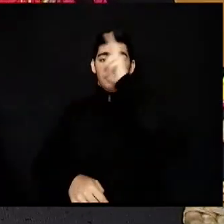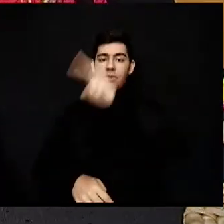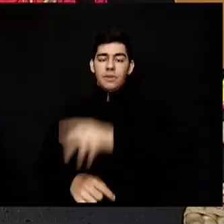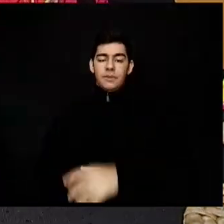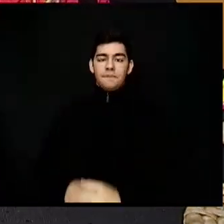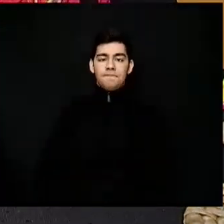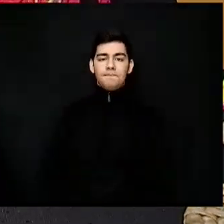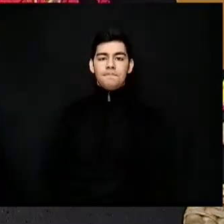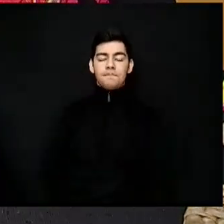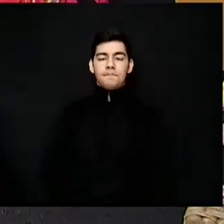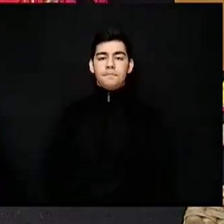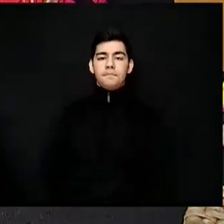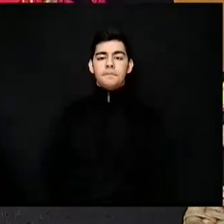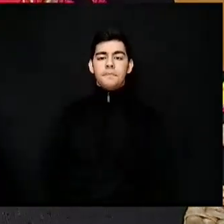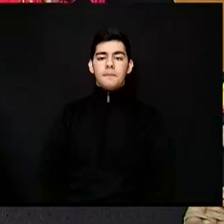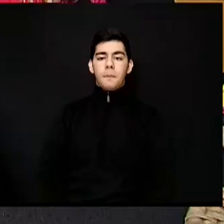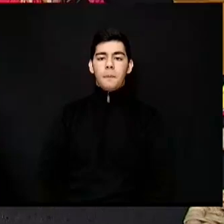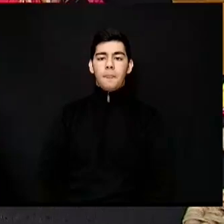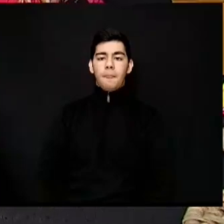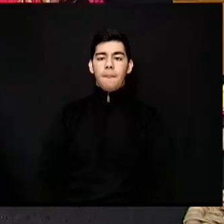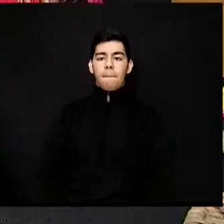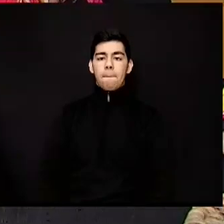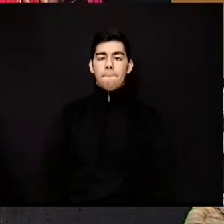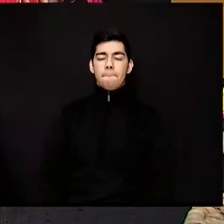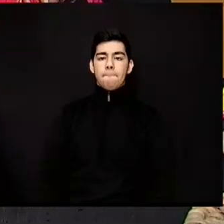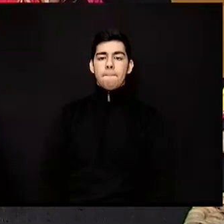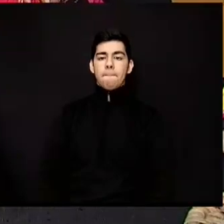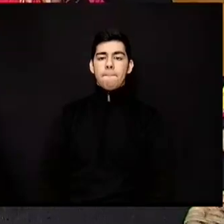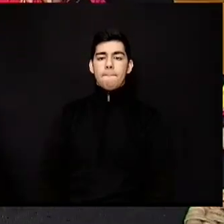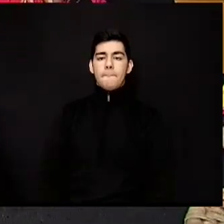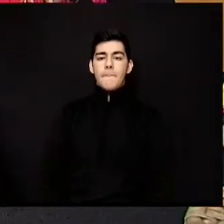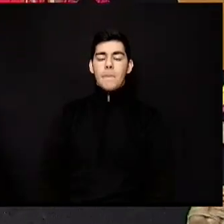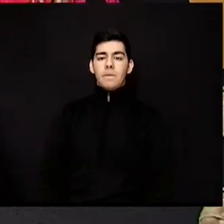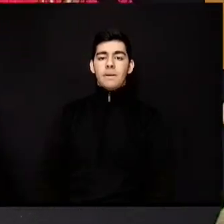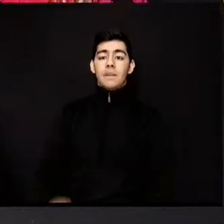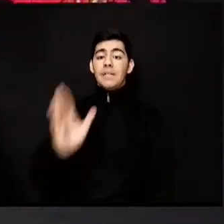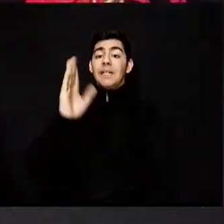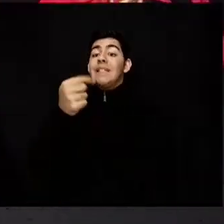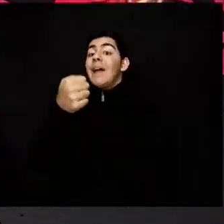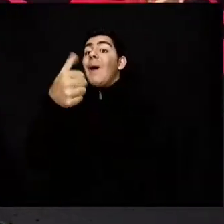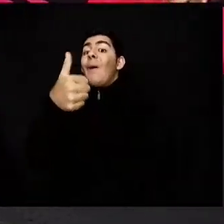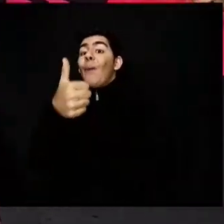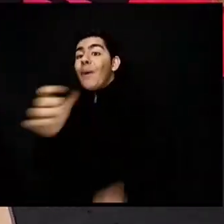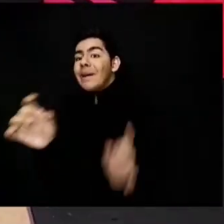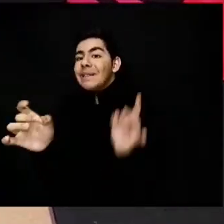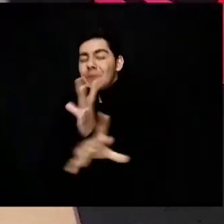Aqui. Já tá tomando forma. Já tá super com forma. Lindo.